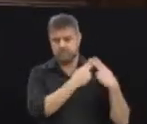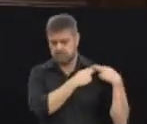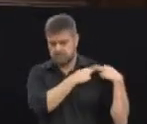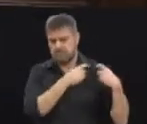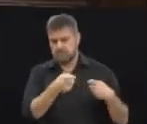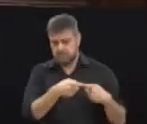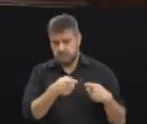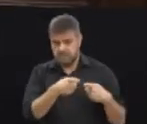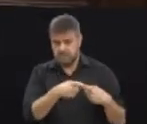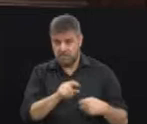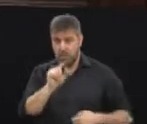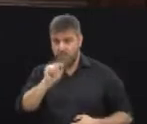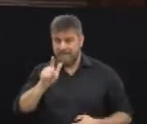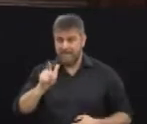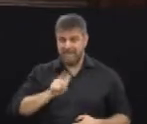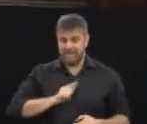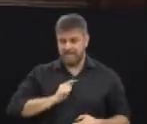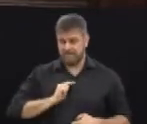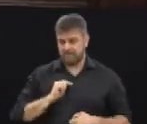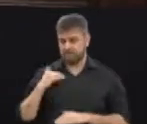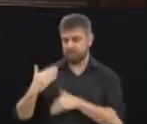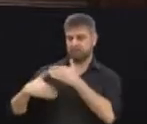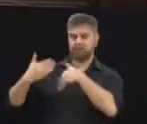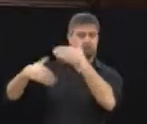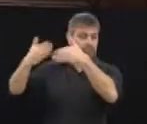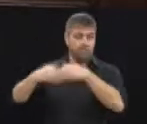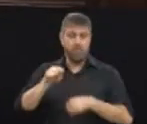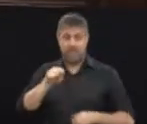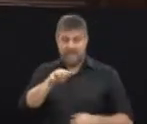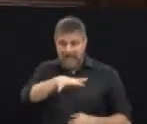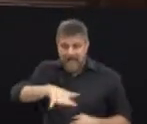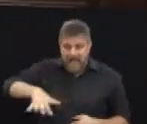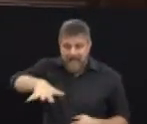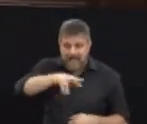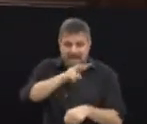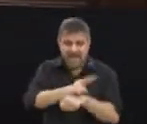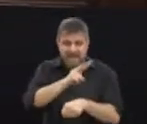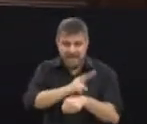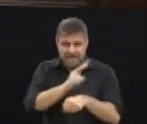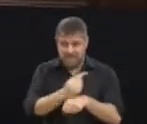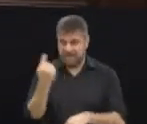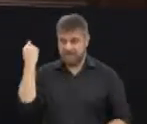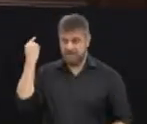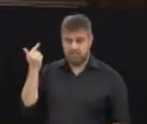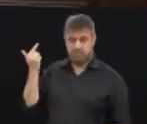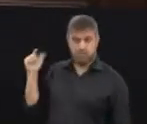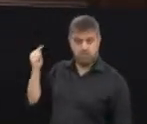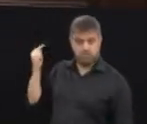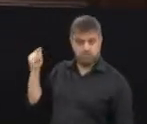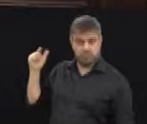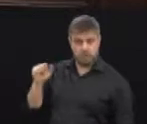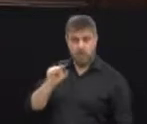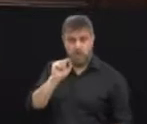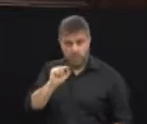bem a sua área de atuação. O que a urologia tem evoluído muito nos últimos anos, que não era tanto